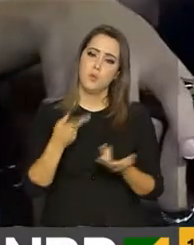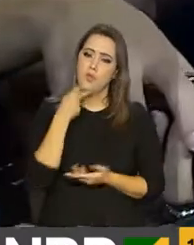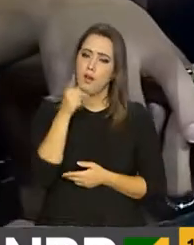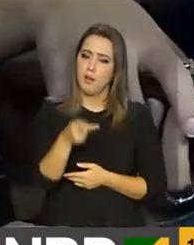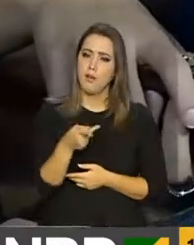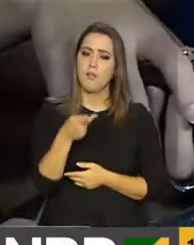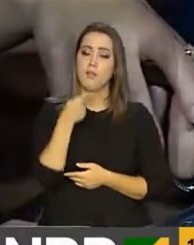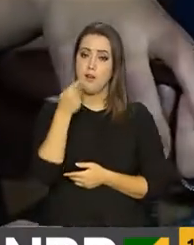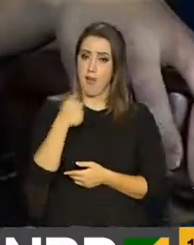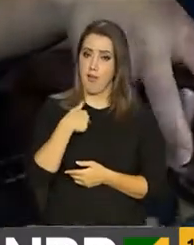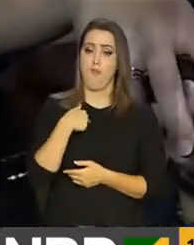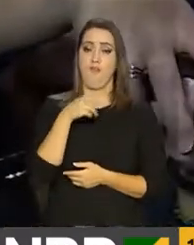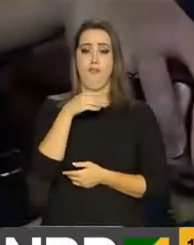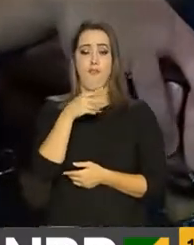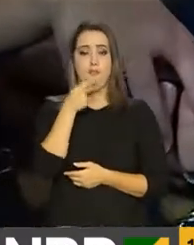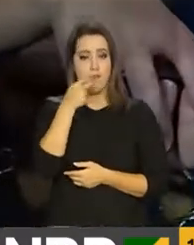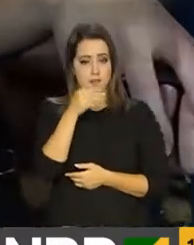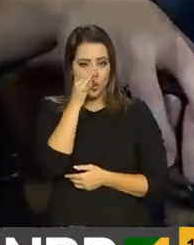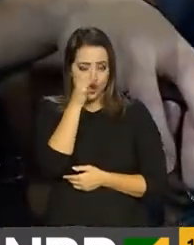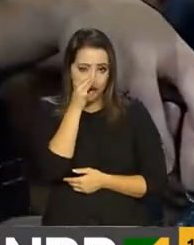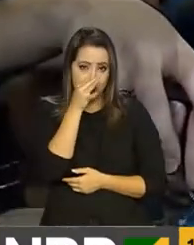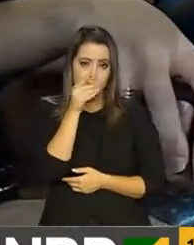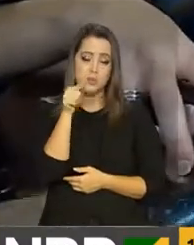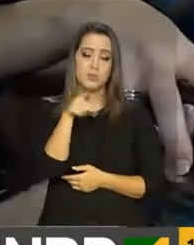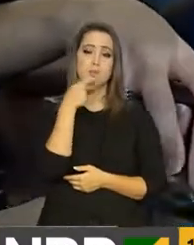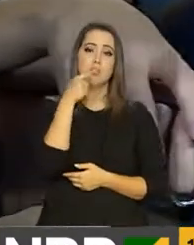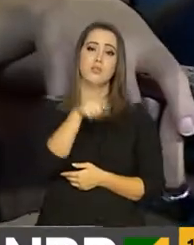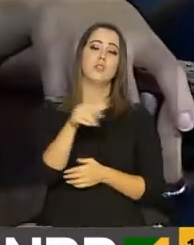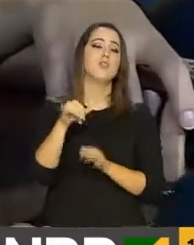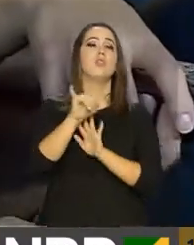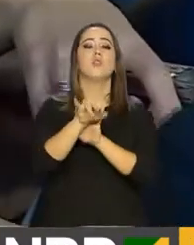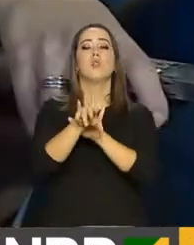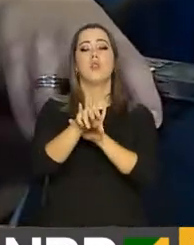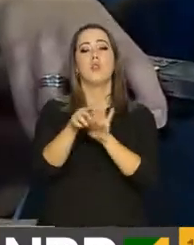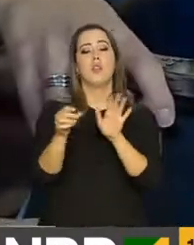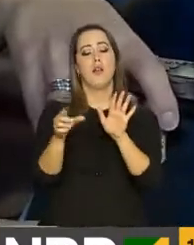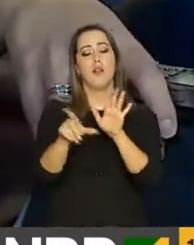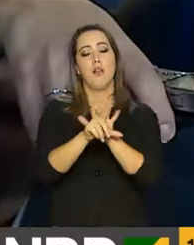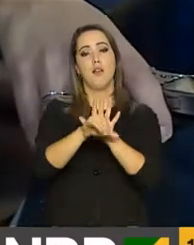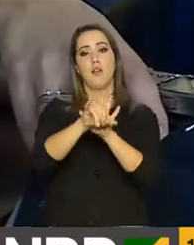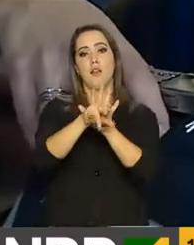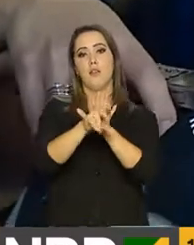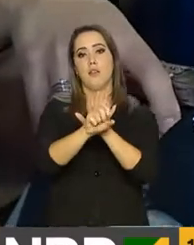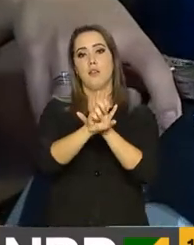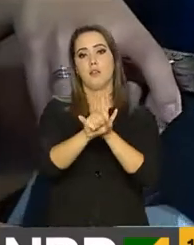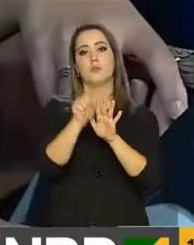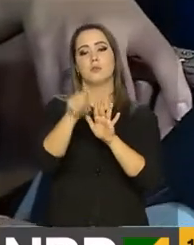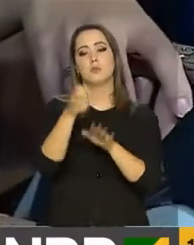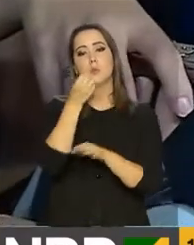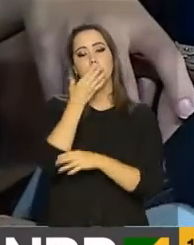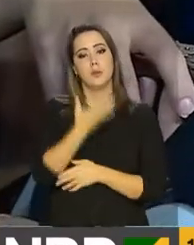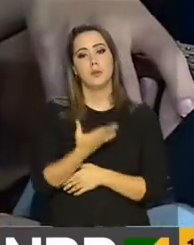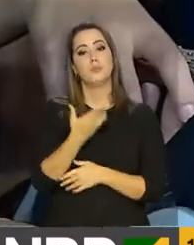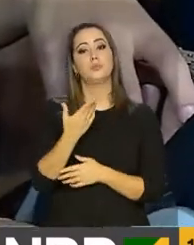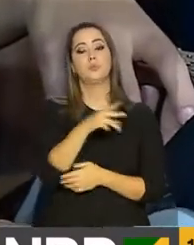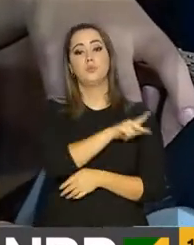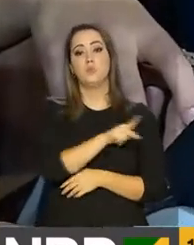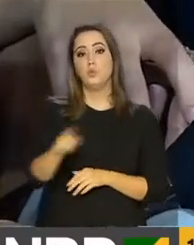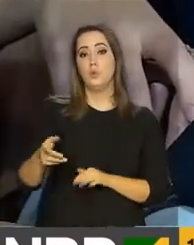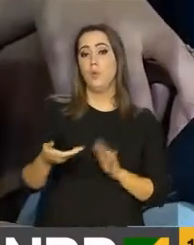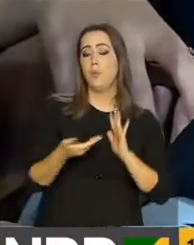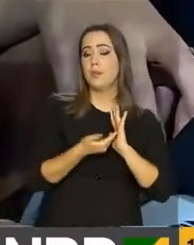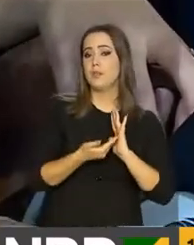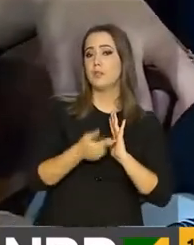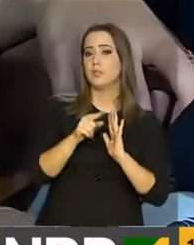falei de flores, eu quero dizer que a reforma da Previdência vai muito bem, não é? Eu acho que o presidente Rodrigo Maia